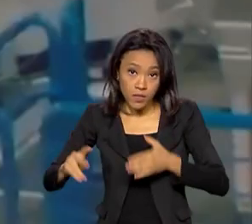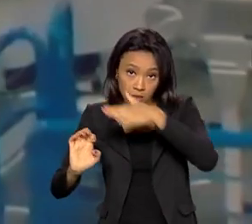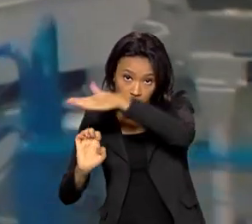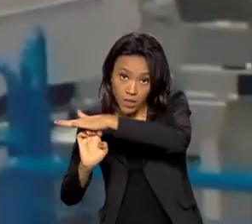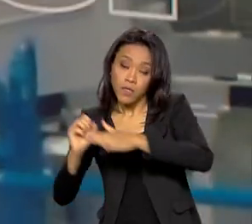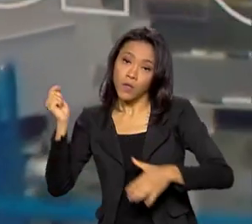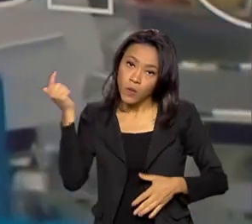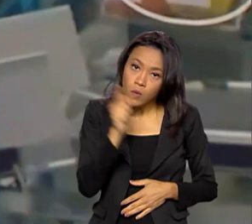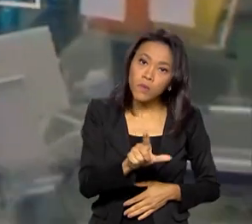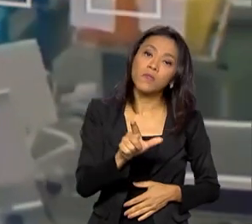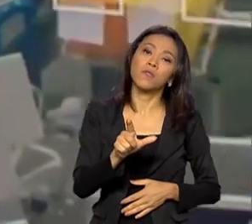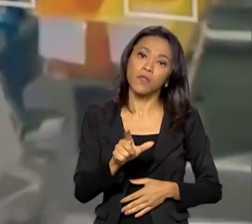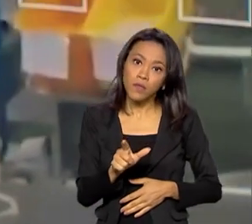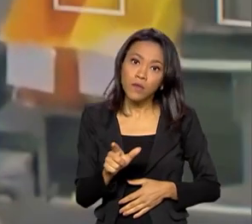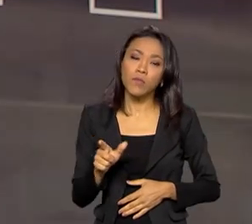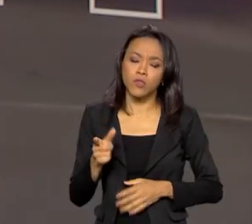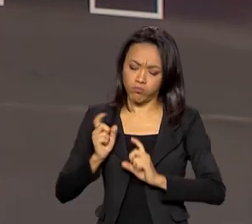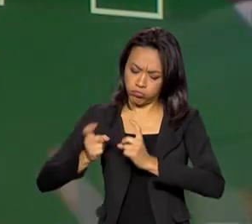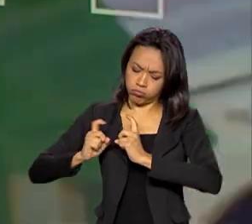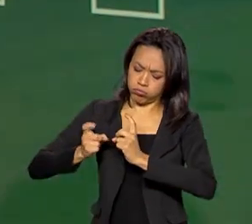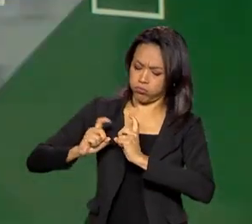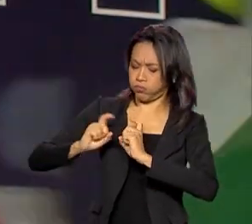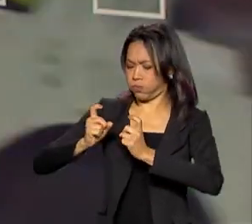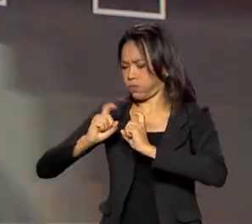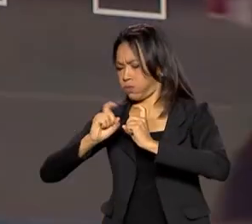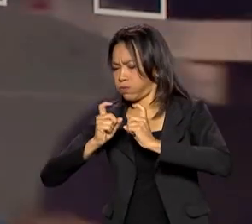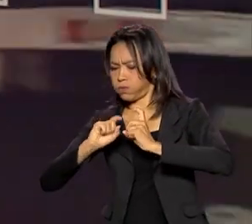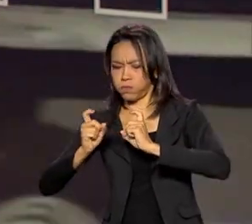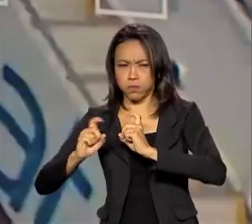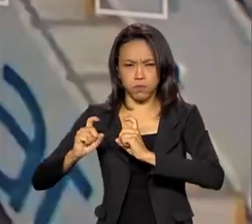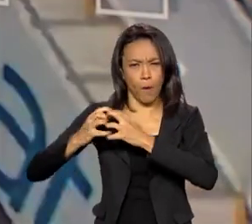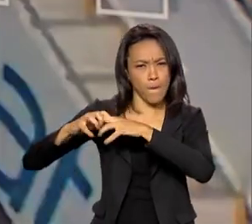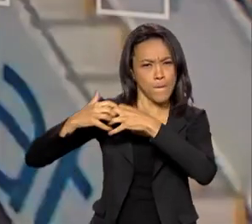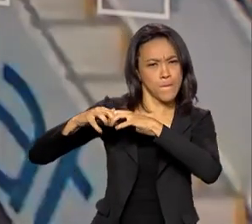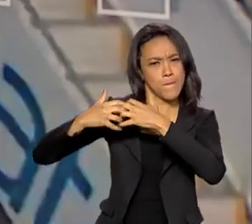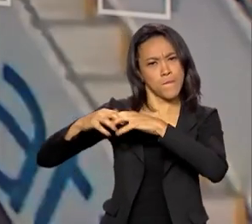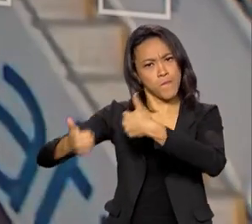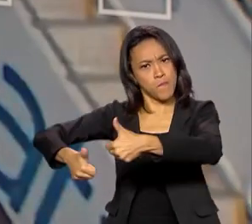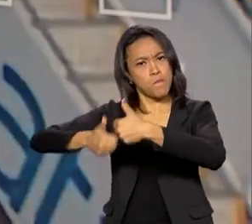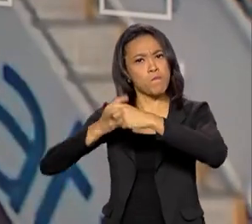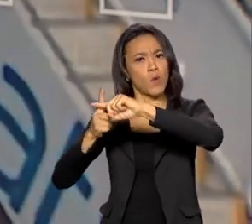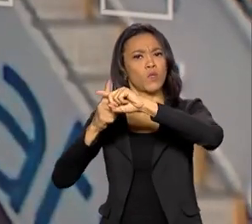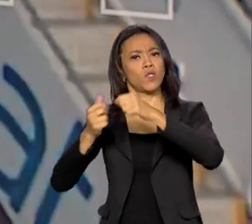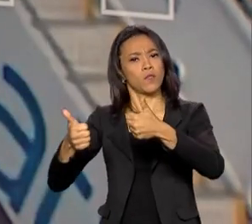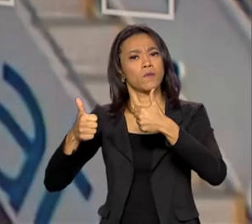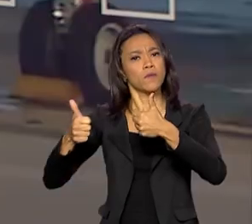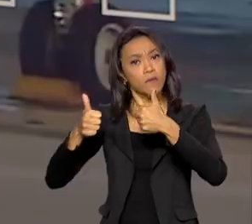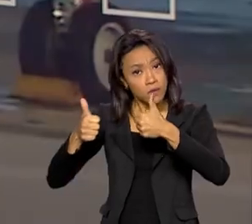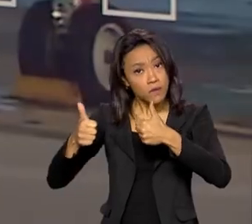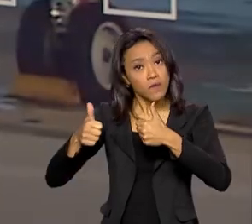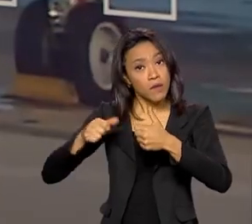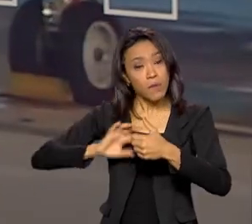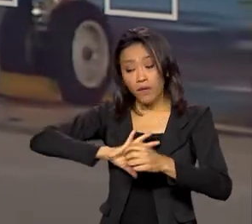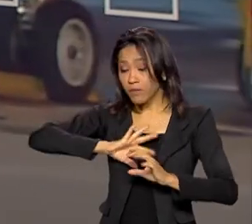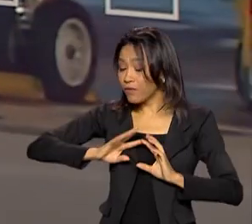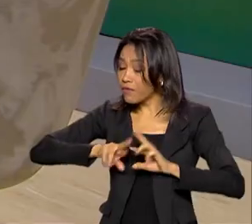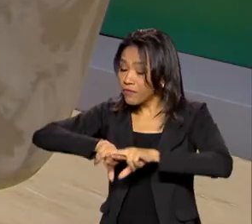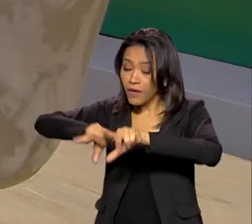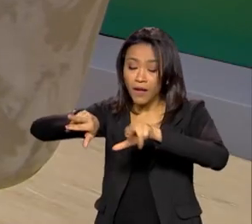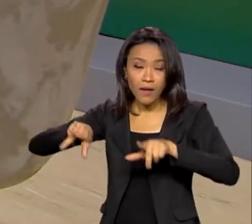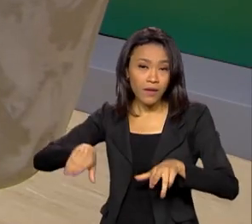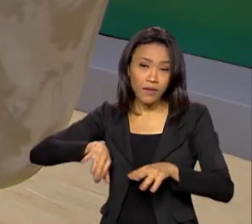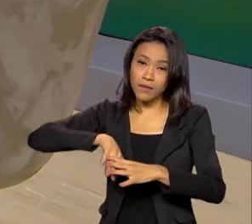levar essa administração muito positiva para todos os campos da nossa empresa.